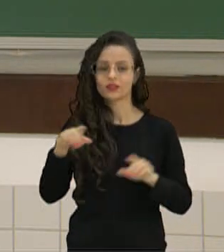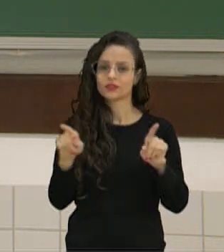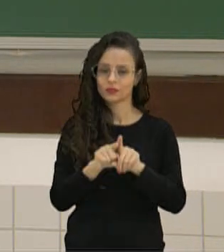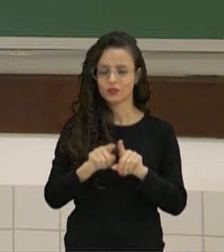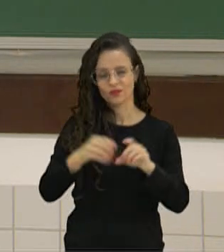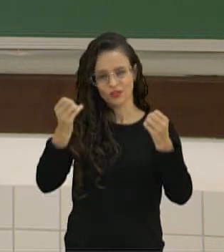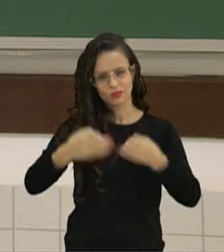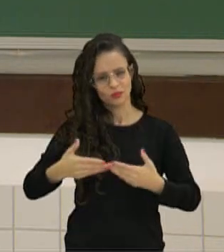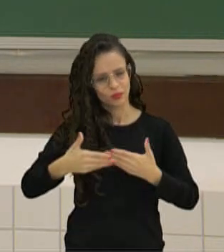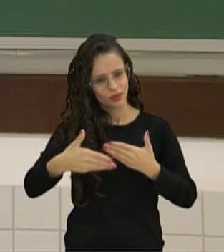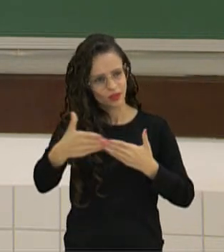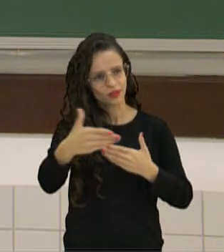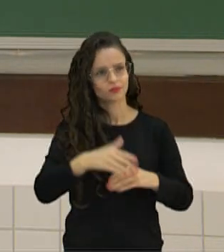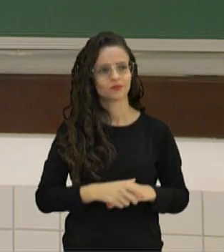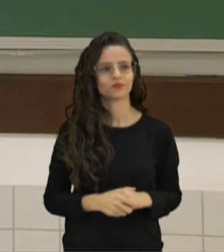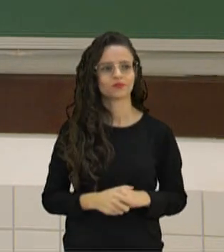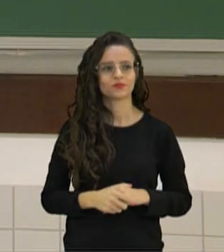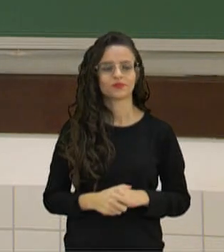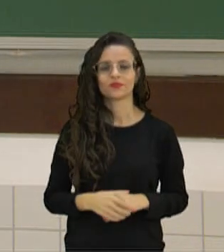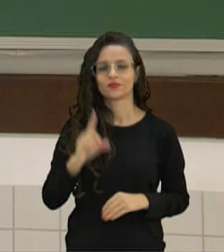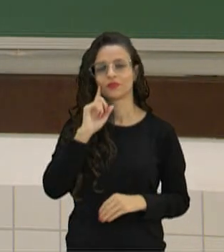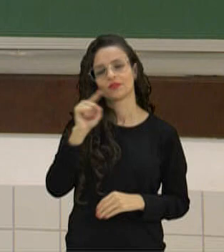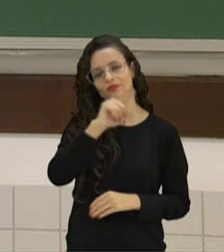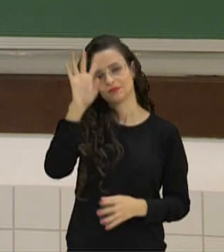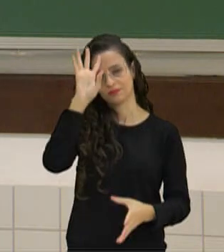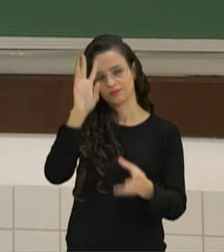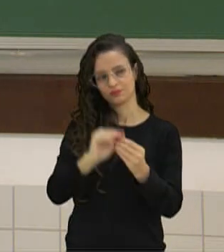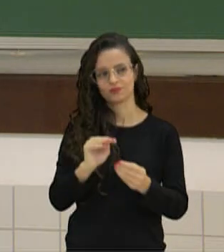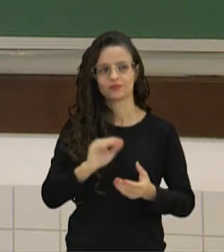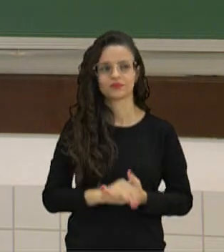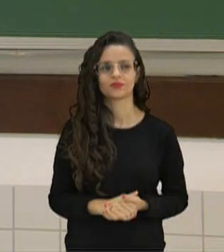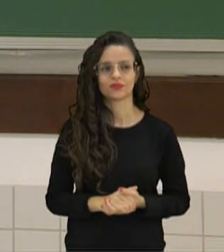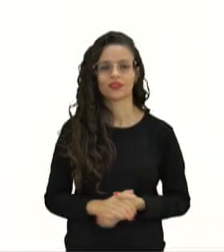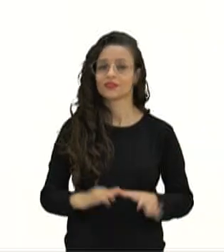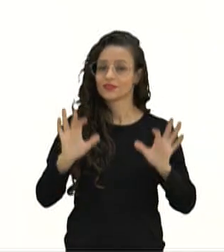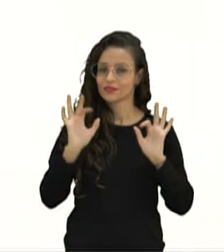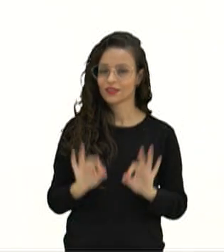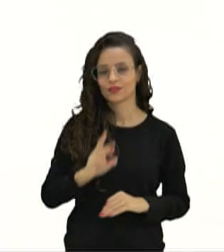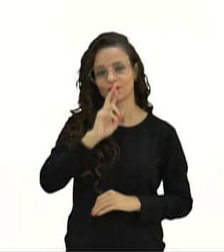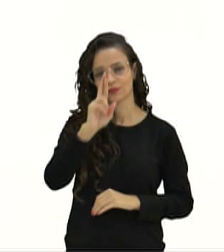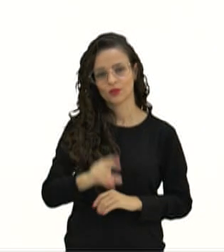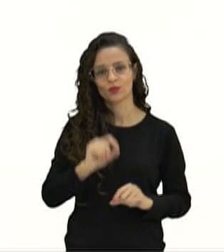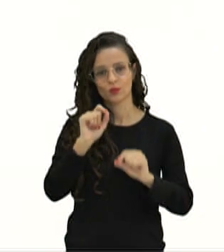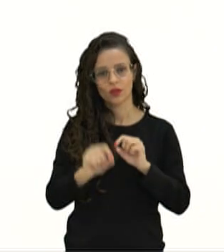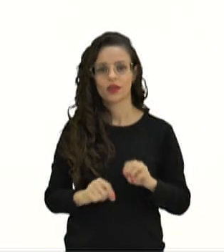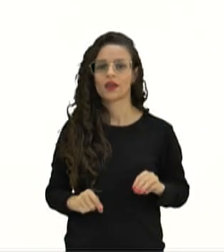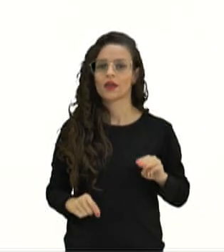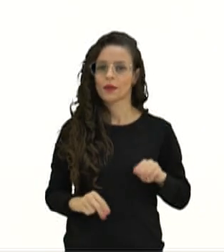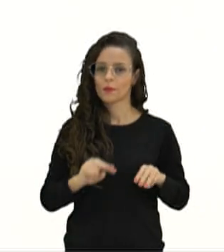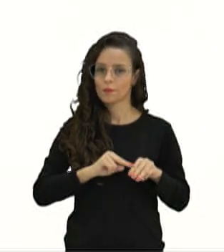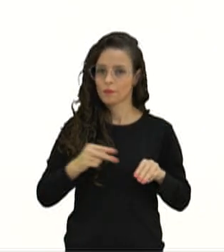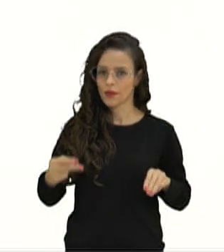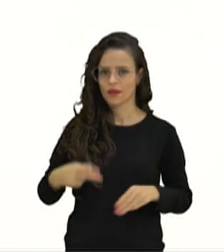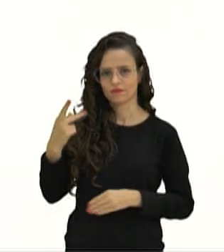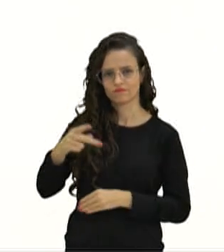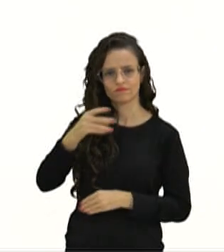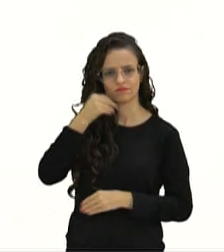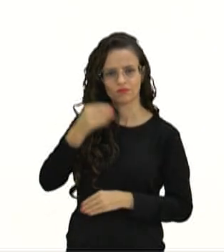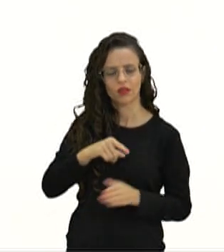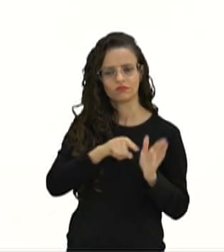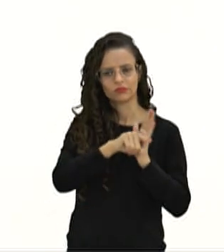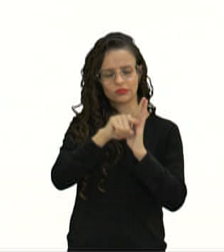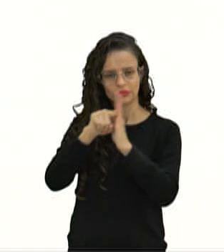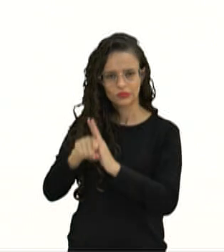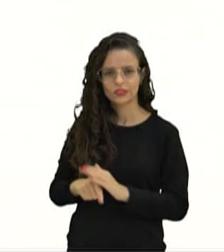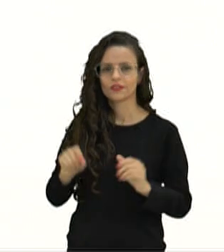gente vai entender. Vamos ver se vocês entenderam. É correto afirmar que Mendel, em seus experimentos,